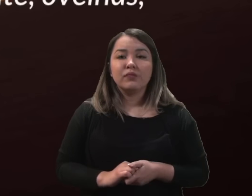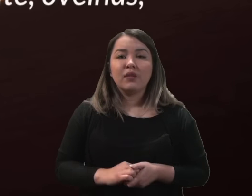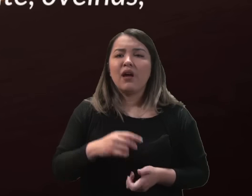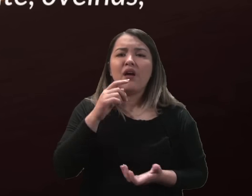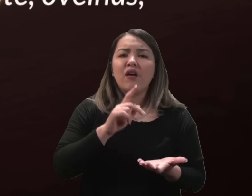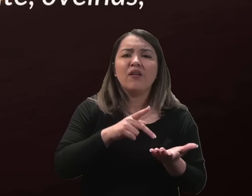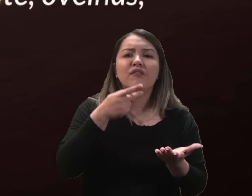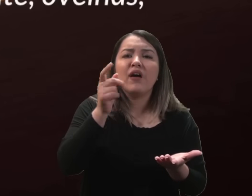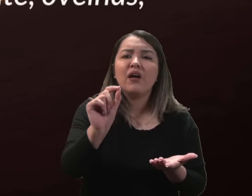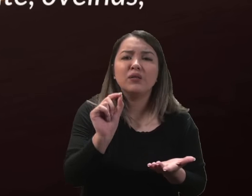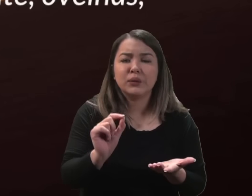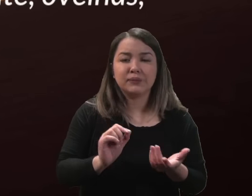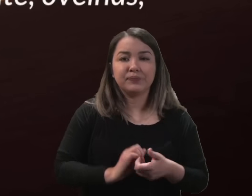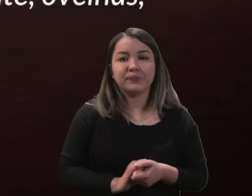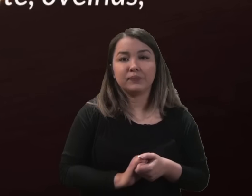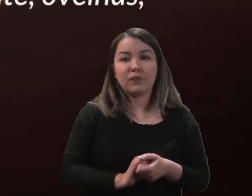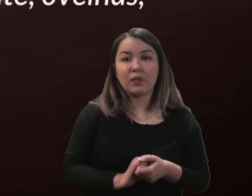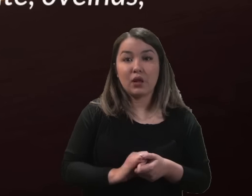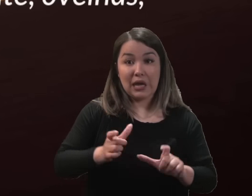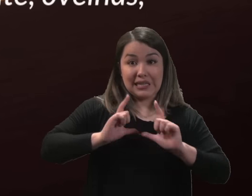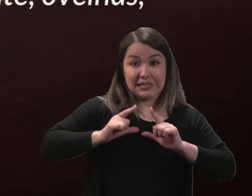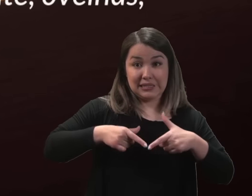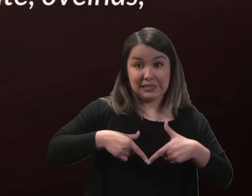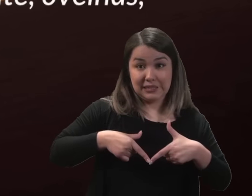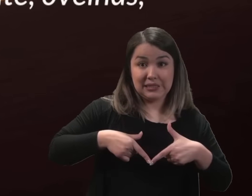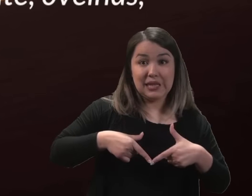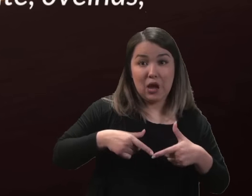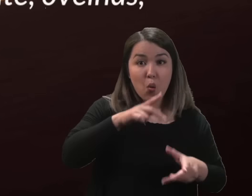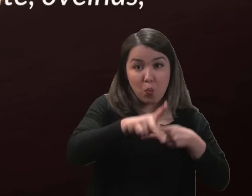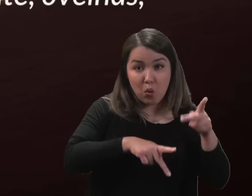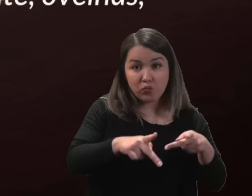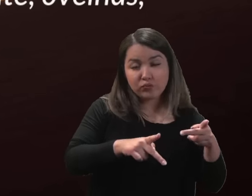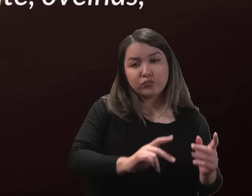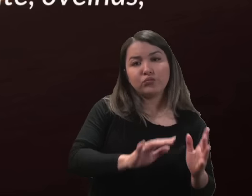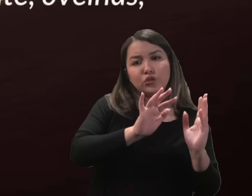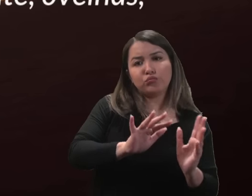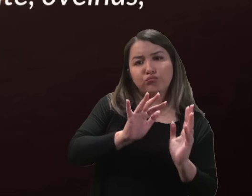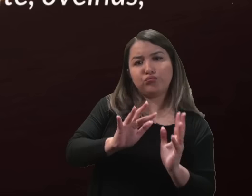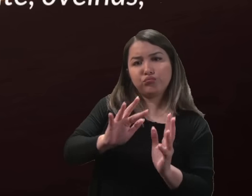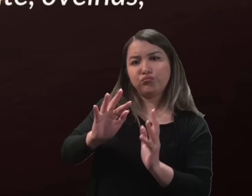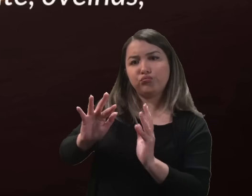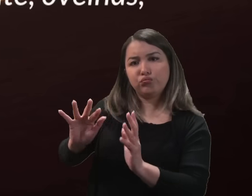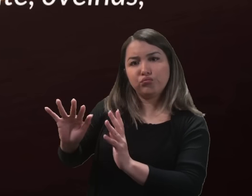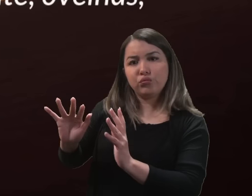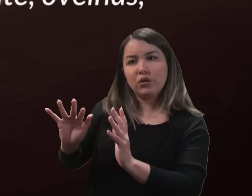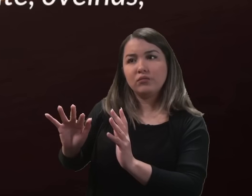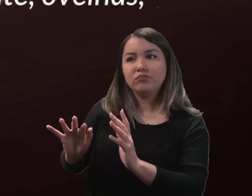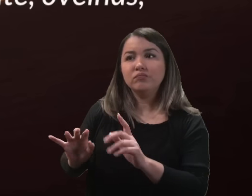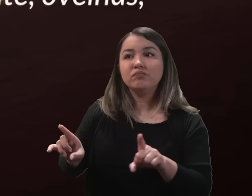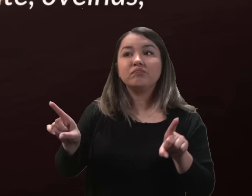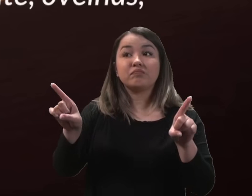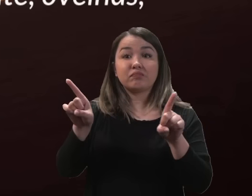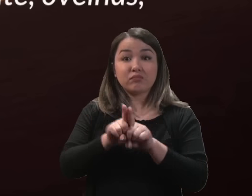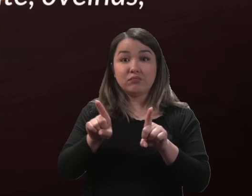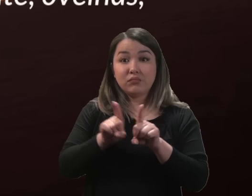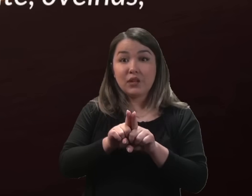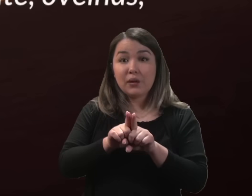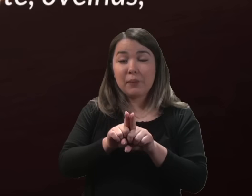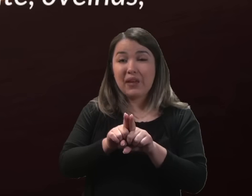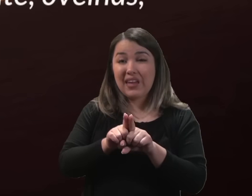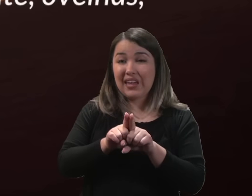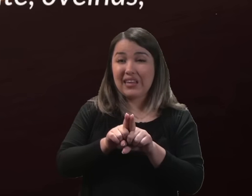de Ramsés para Sucote cerca de 600 mil a pé somente de homens